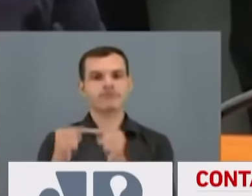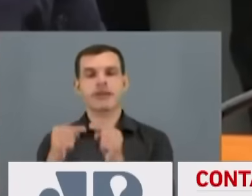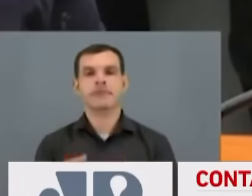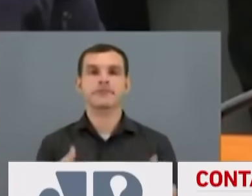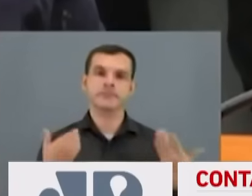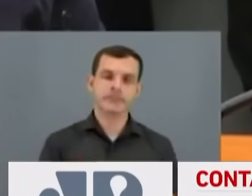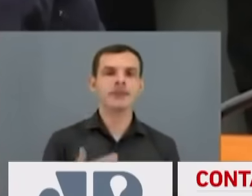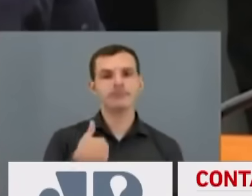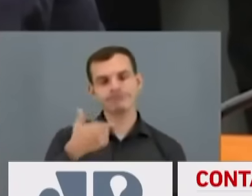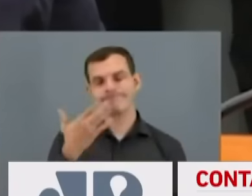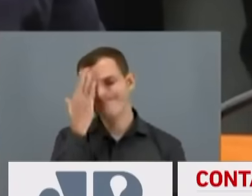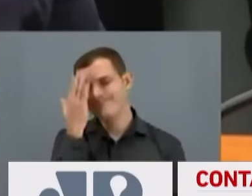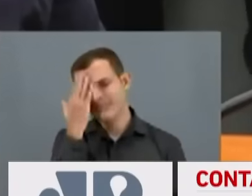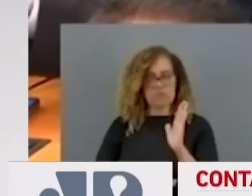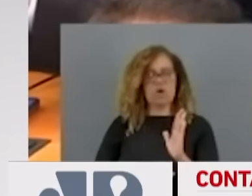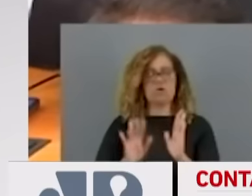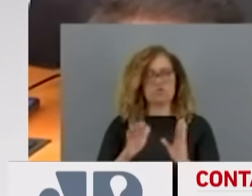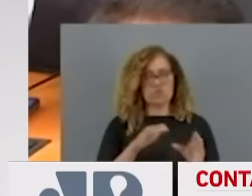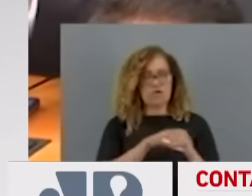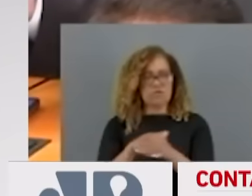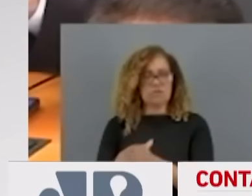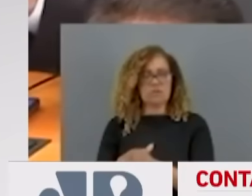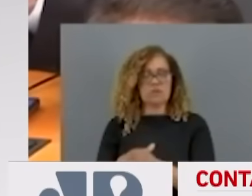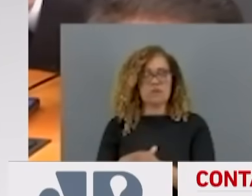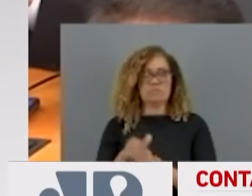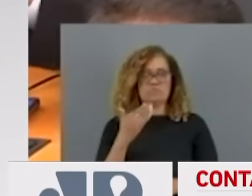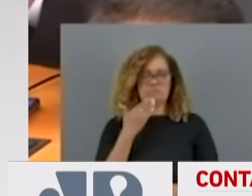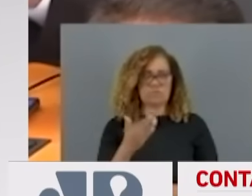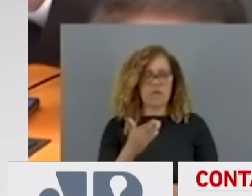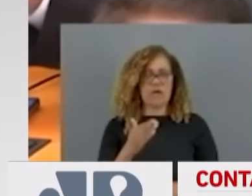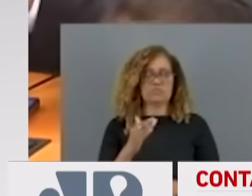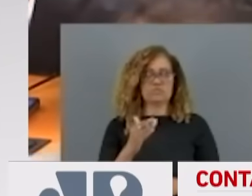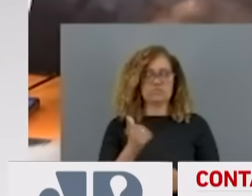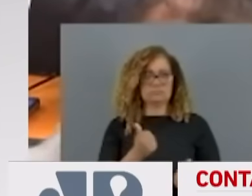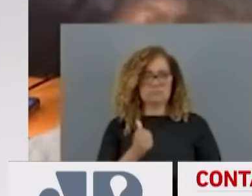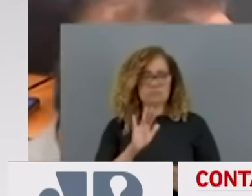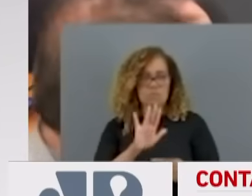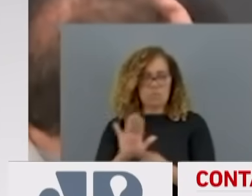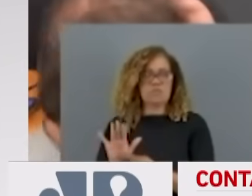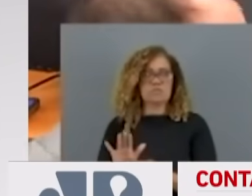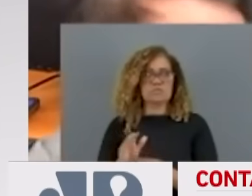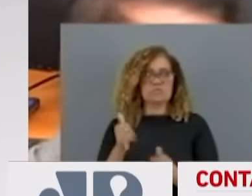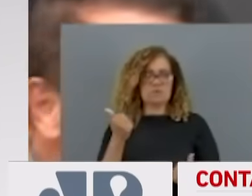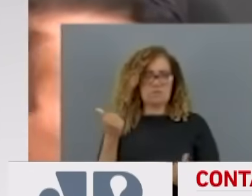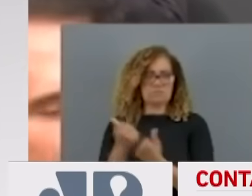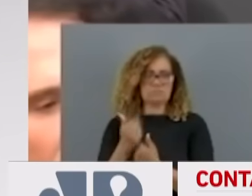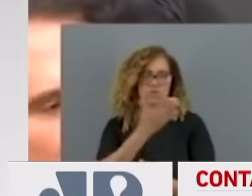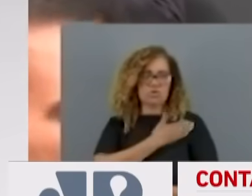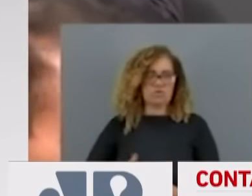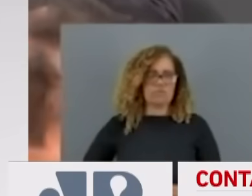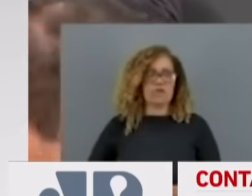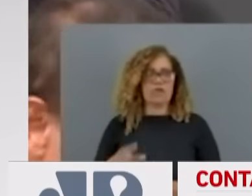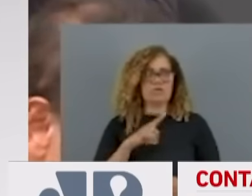6,3 bilhões de reais. Para o deputado Carlos Aratini, a mudança foi possível